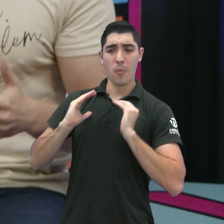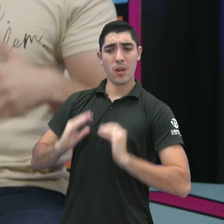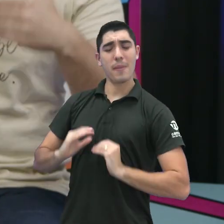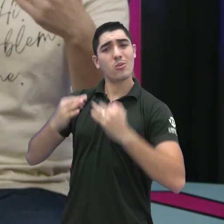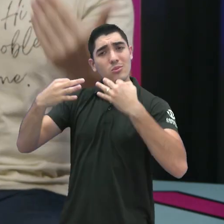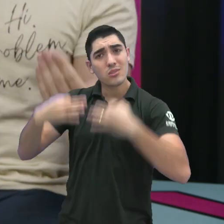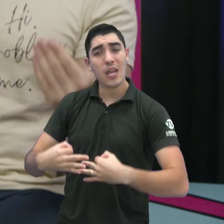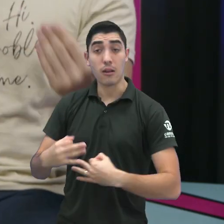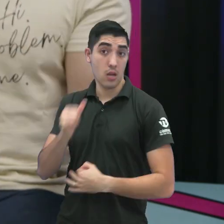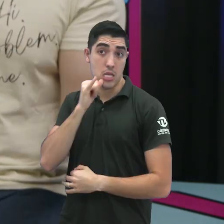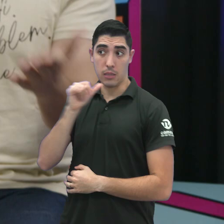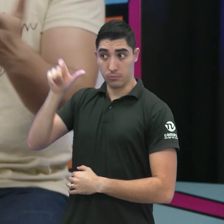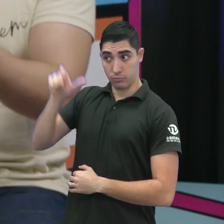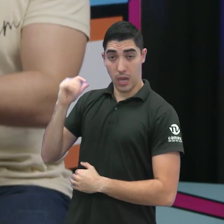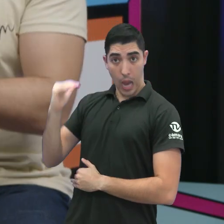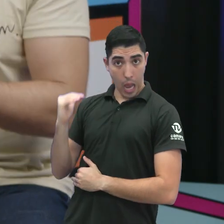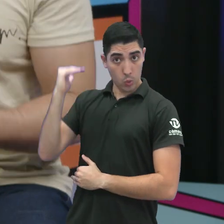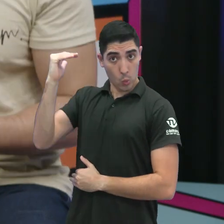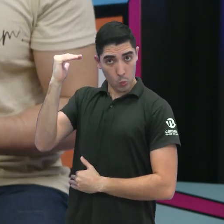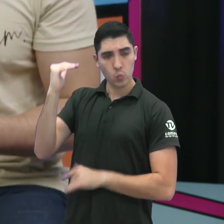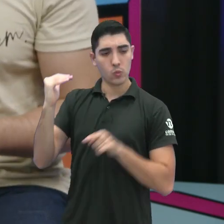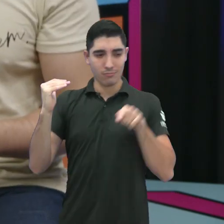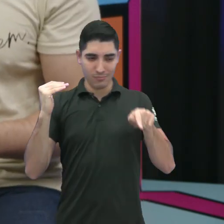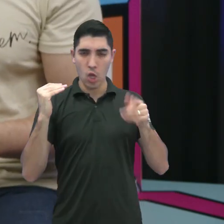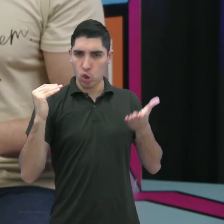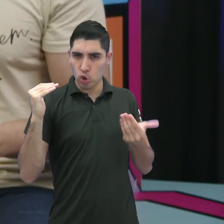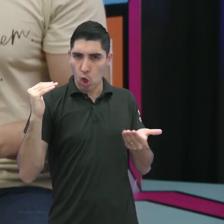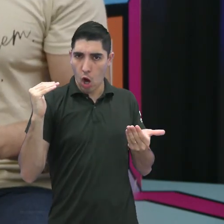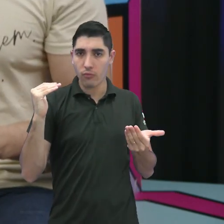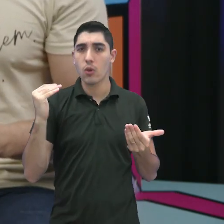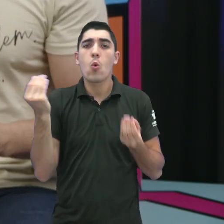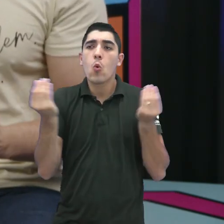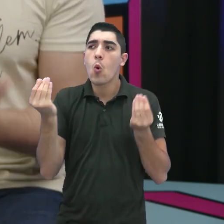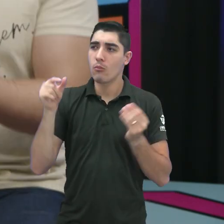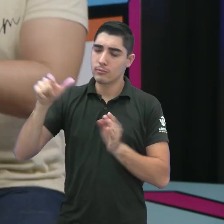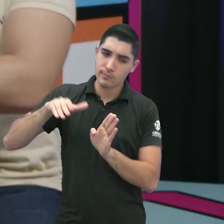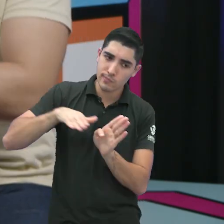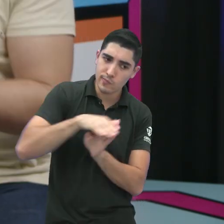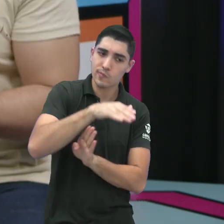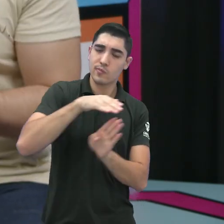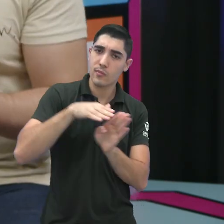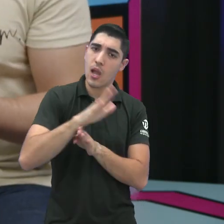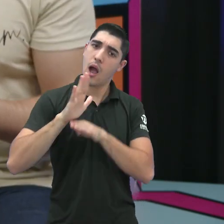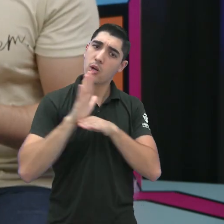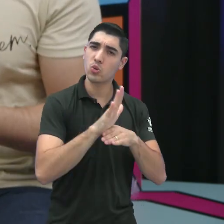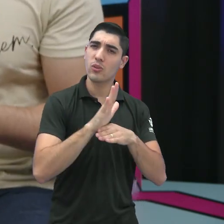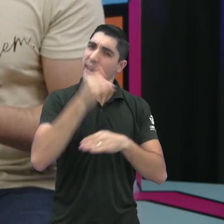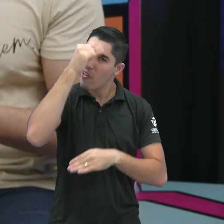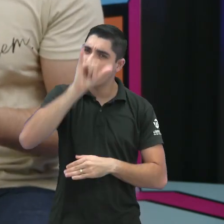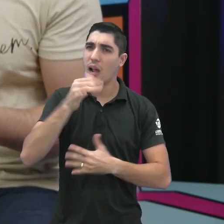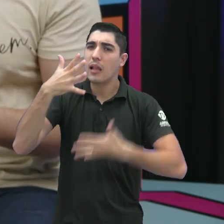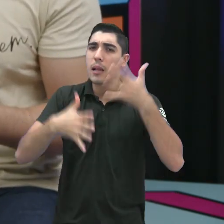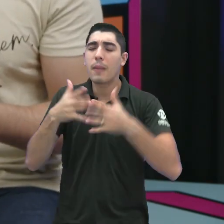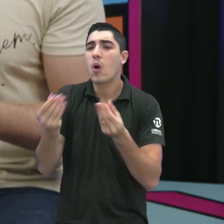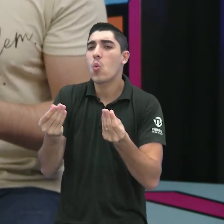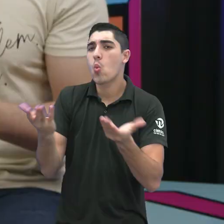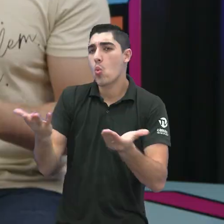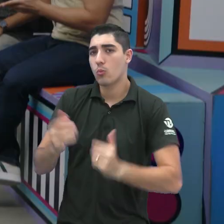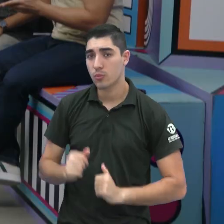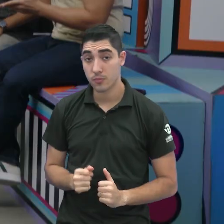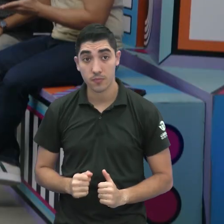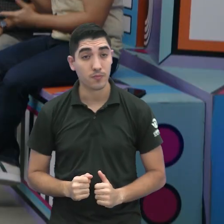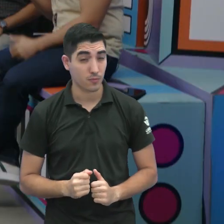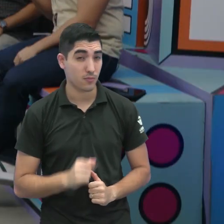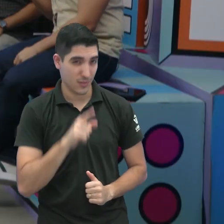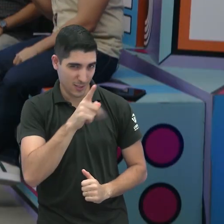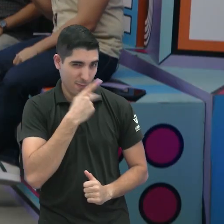pessoas adultas que estão lidando com os jovens nessa idade, para que mais ajudem do que atrapalhem nesse processo? Quando